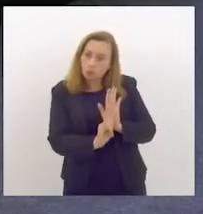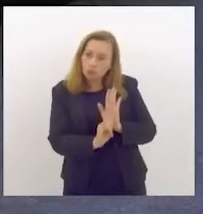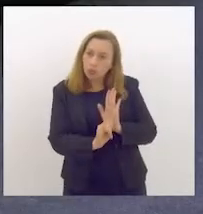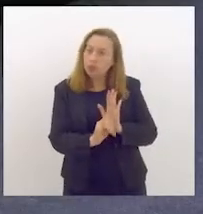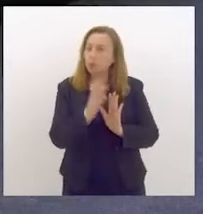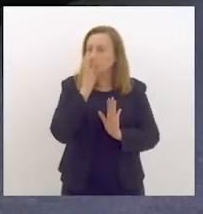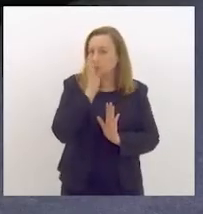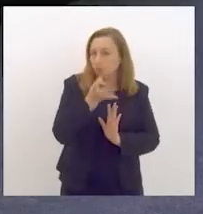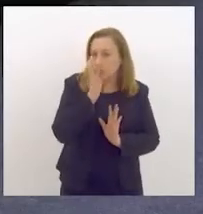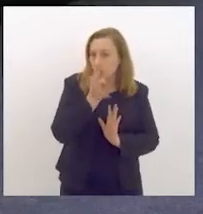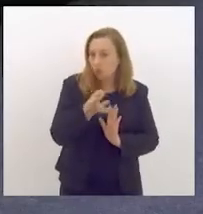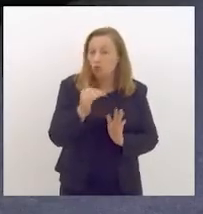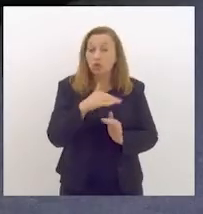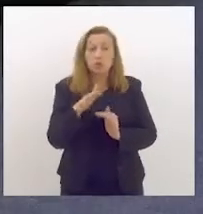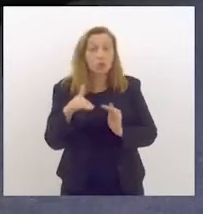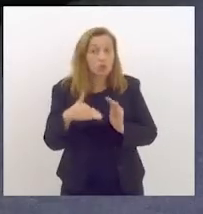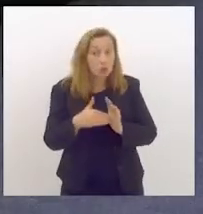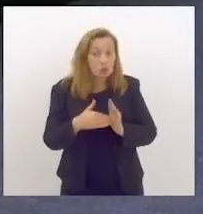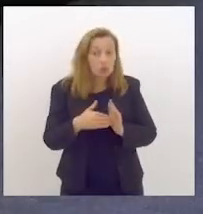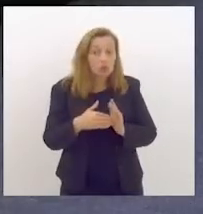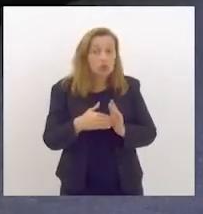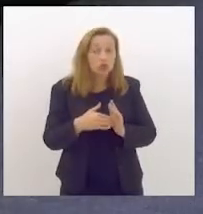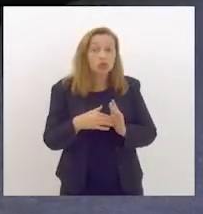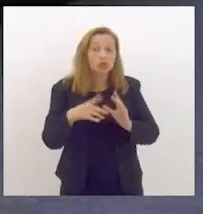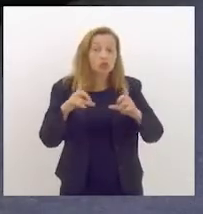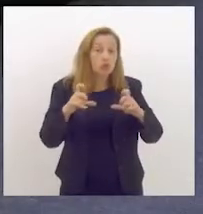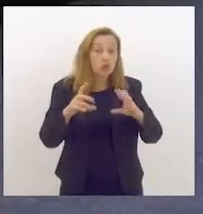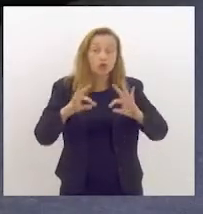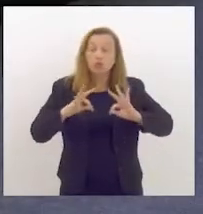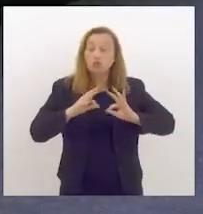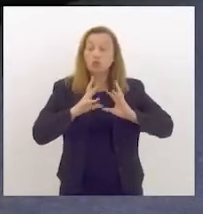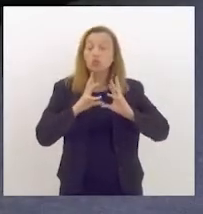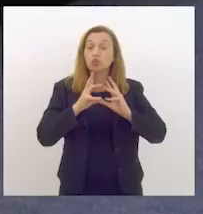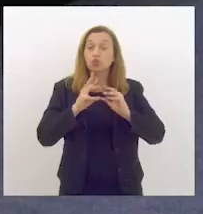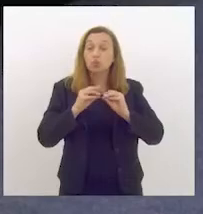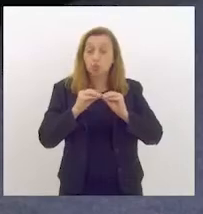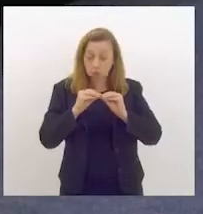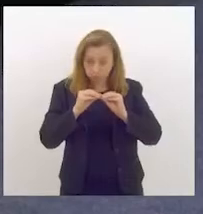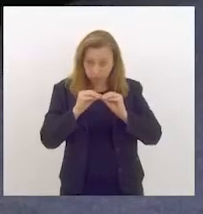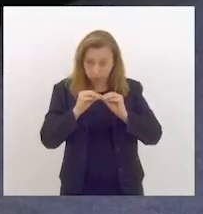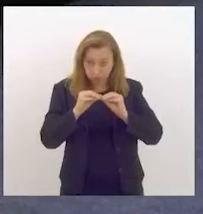recebi a Ju denúncias eu recebi as fotos eu recebi